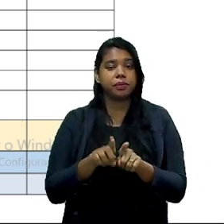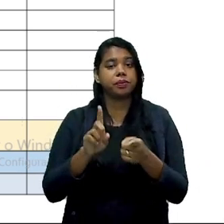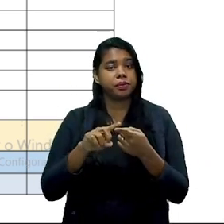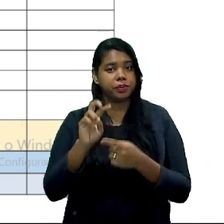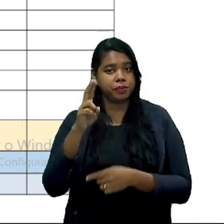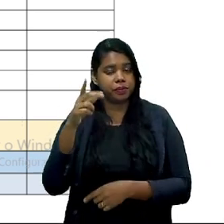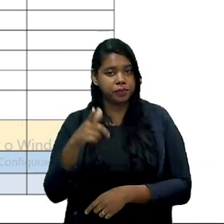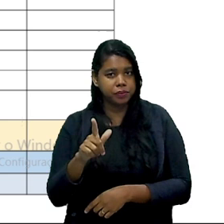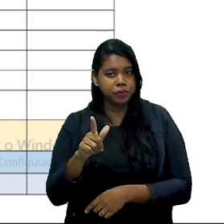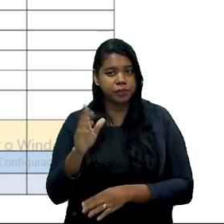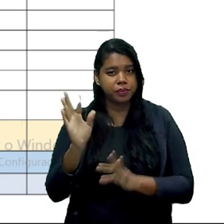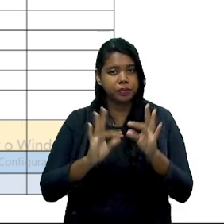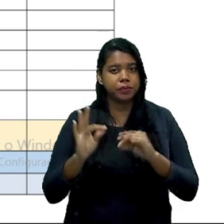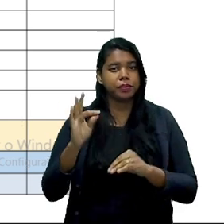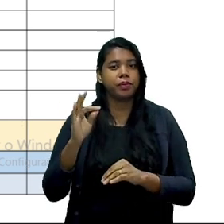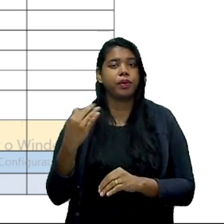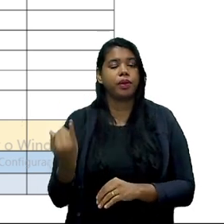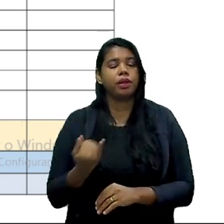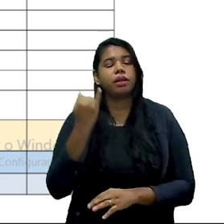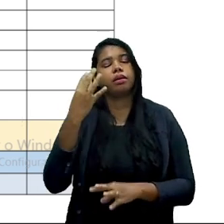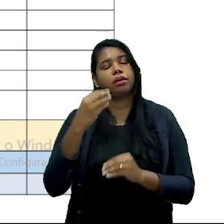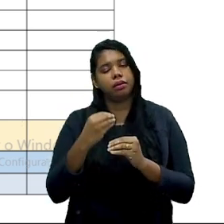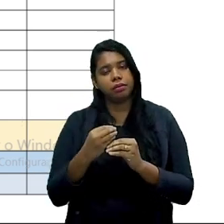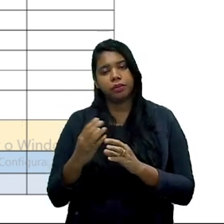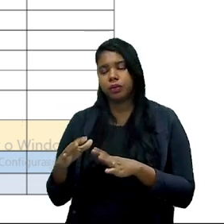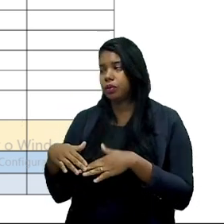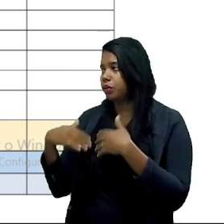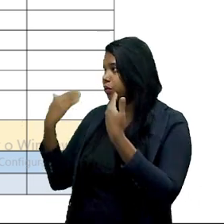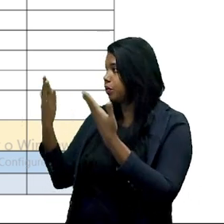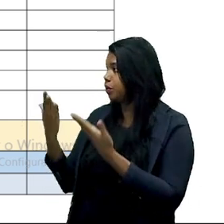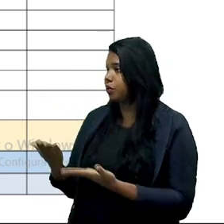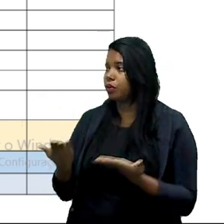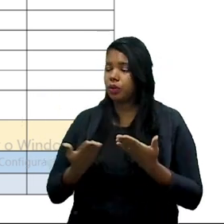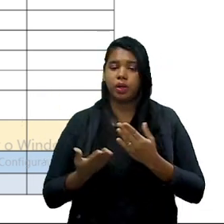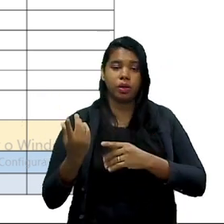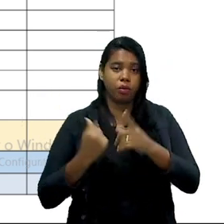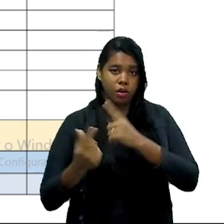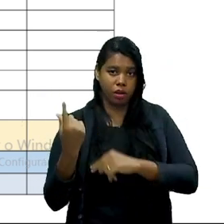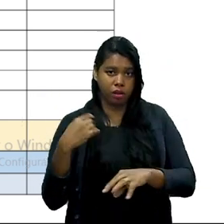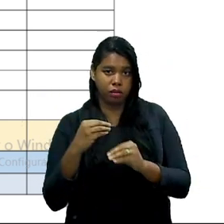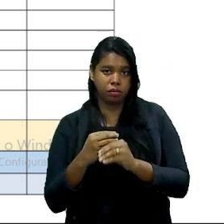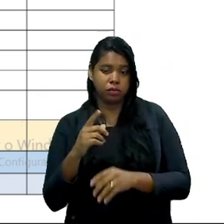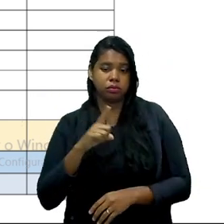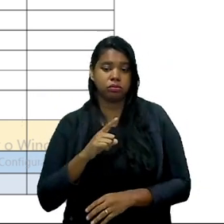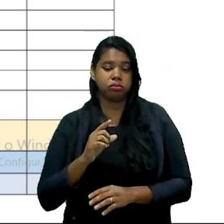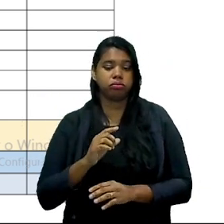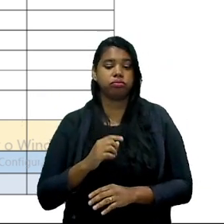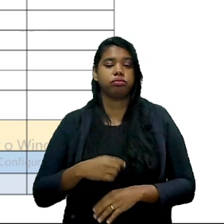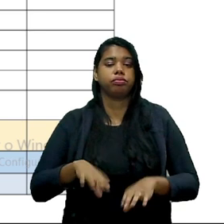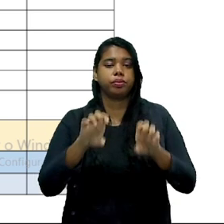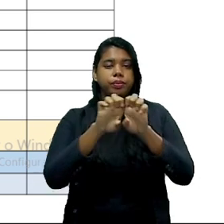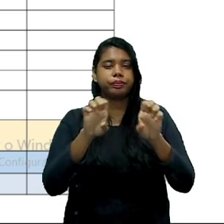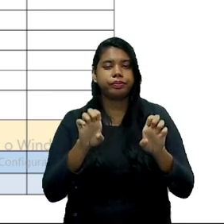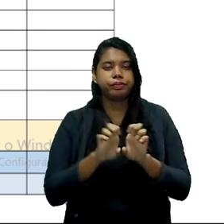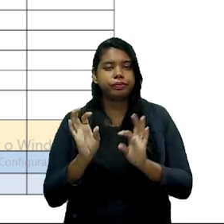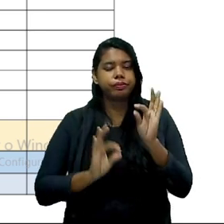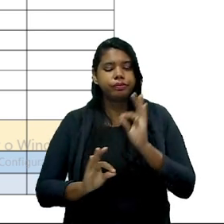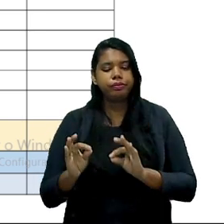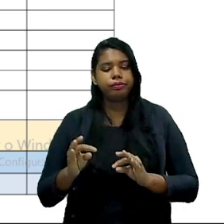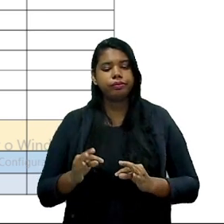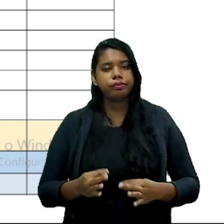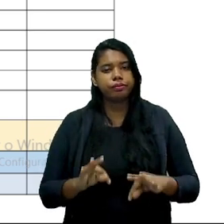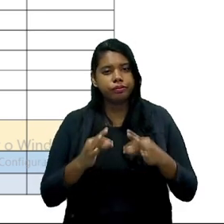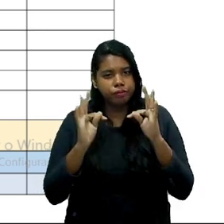não. É um instrumento muito importante. Um determinado administrador, ele tem toda uma estrutura com várias